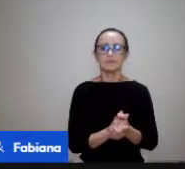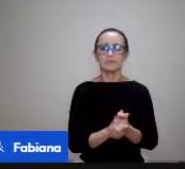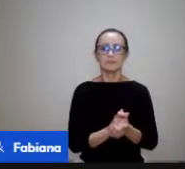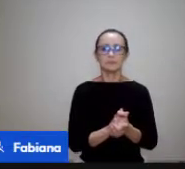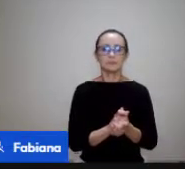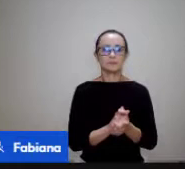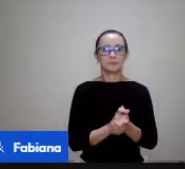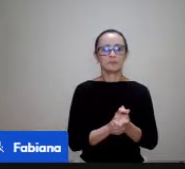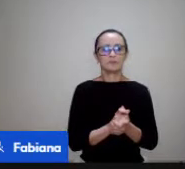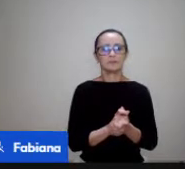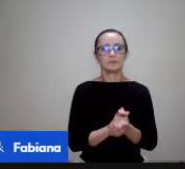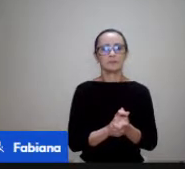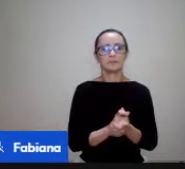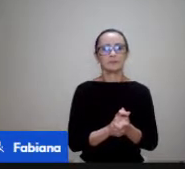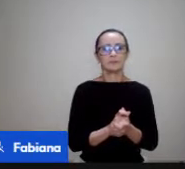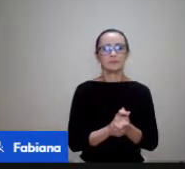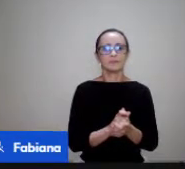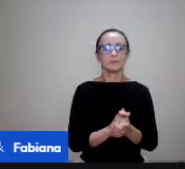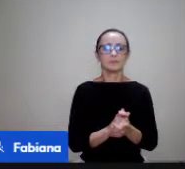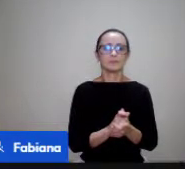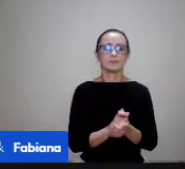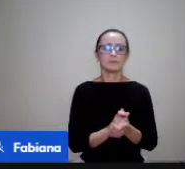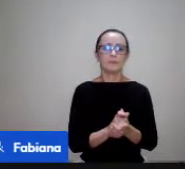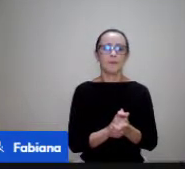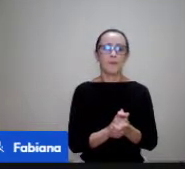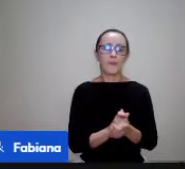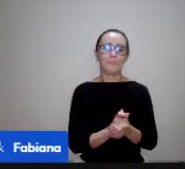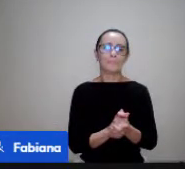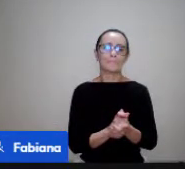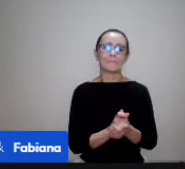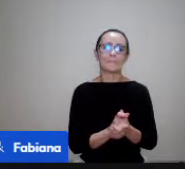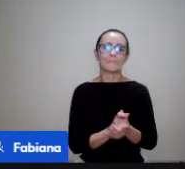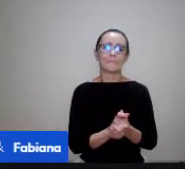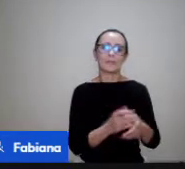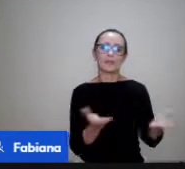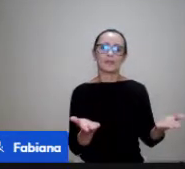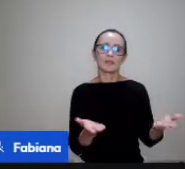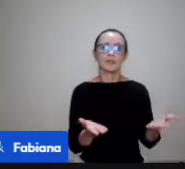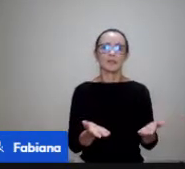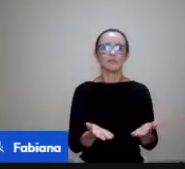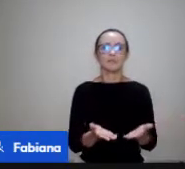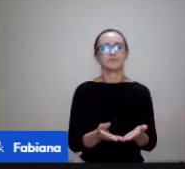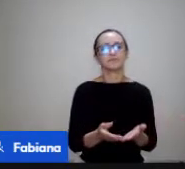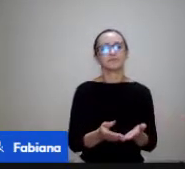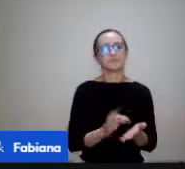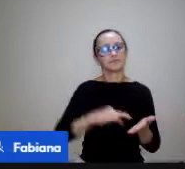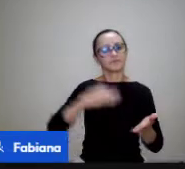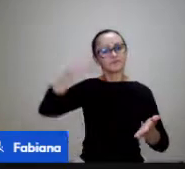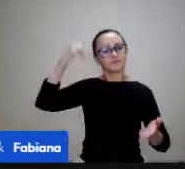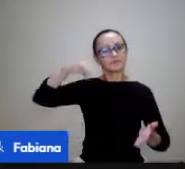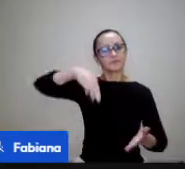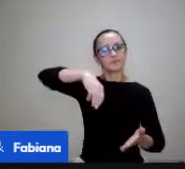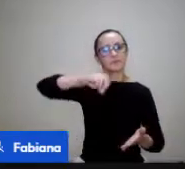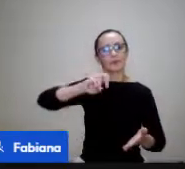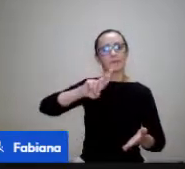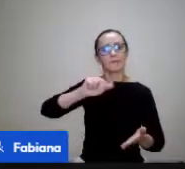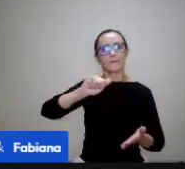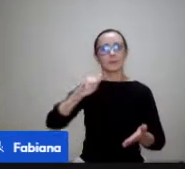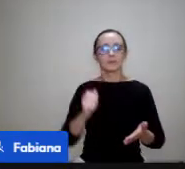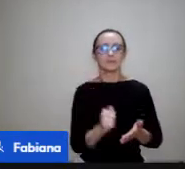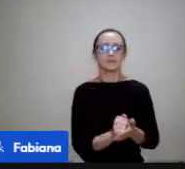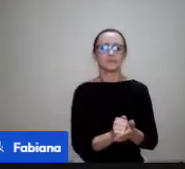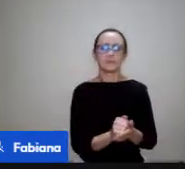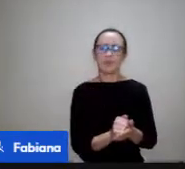Então, olha só, relacionando esses 2 conhecimentos, Moraes nos explica o seguinte: há discursos